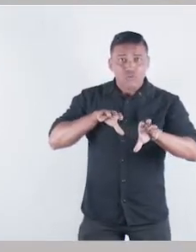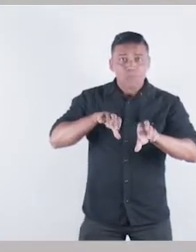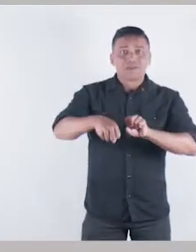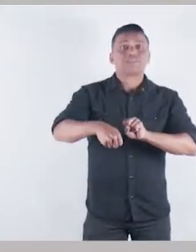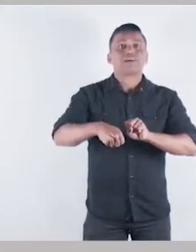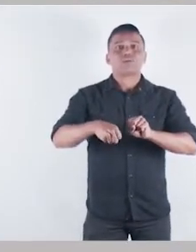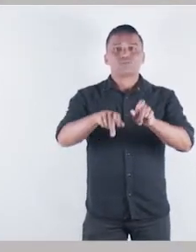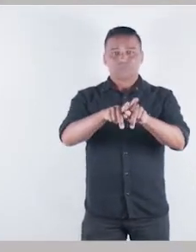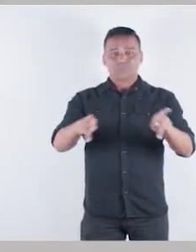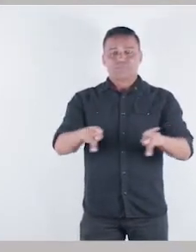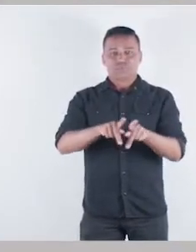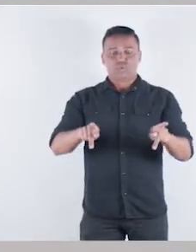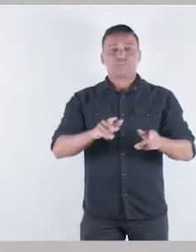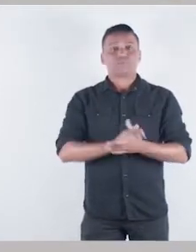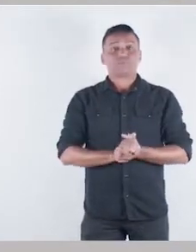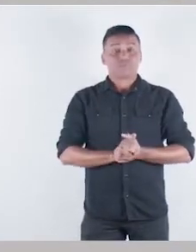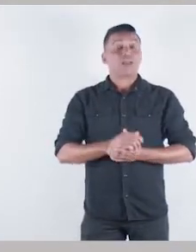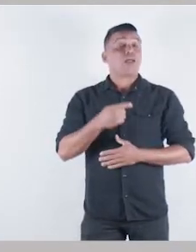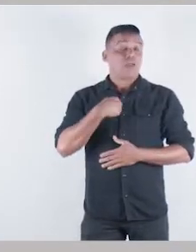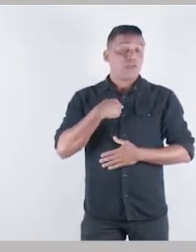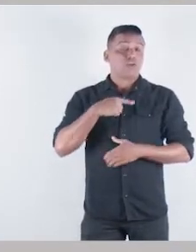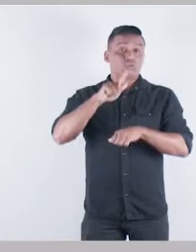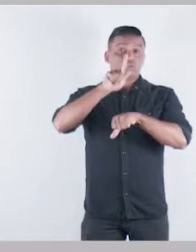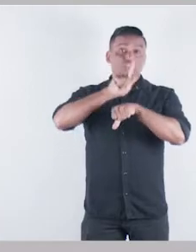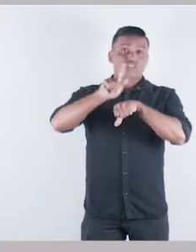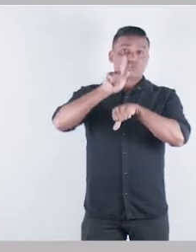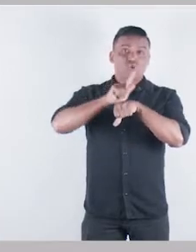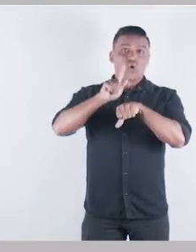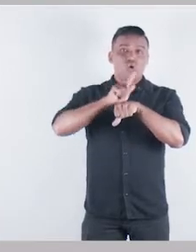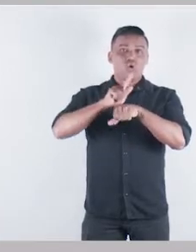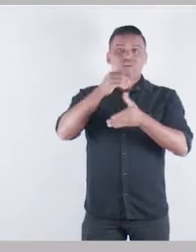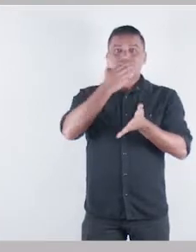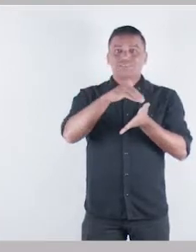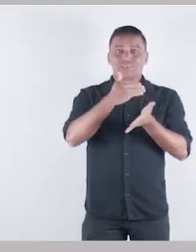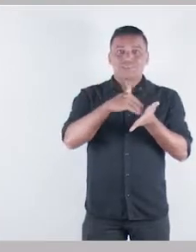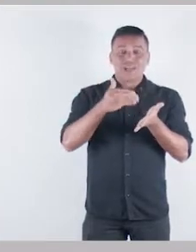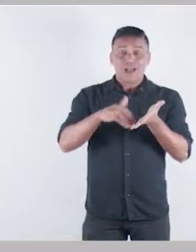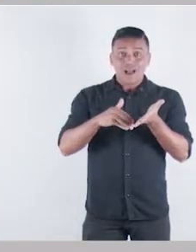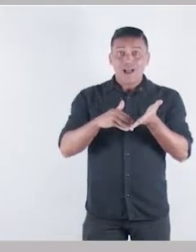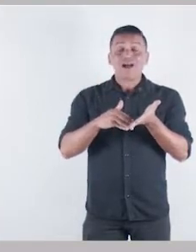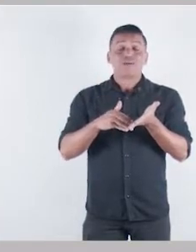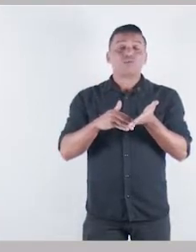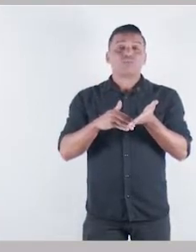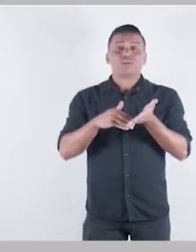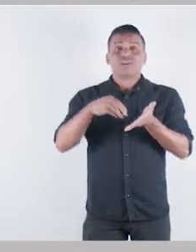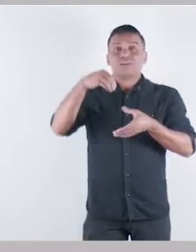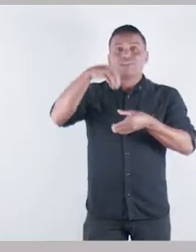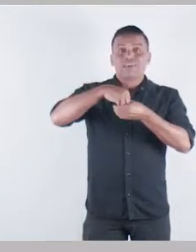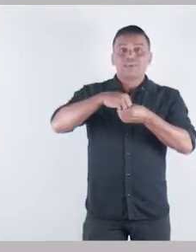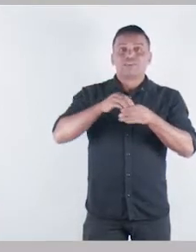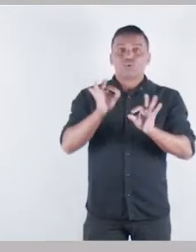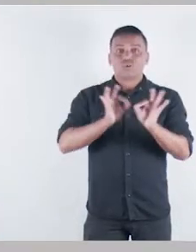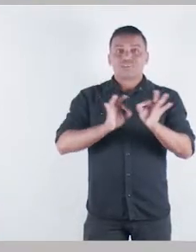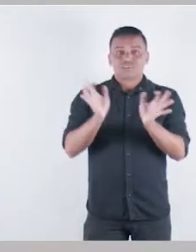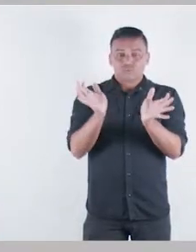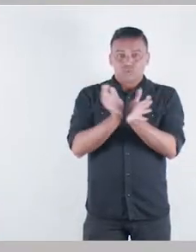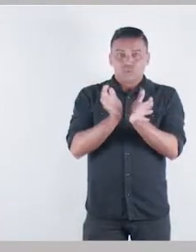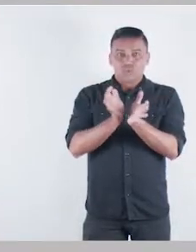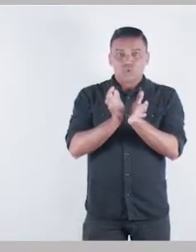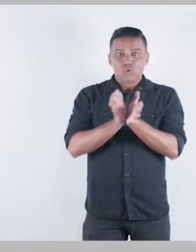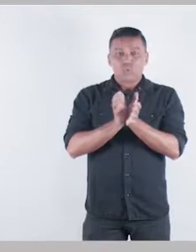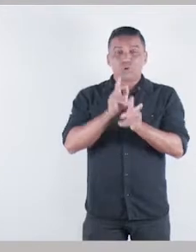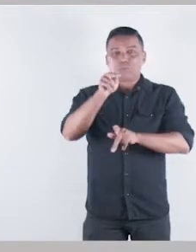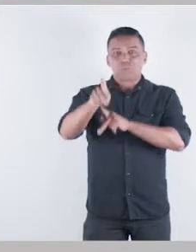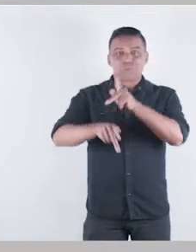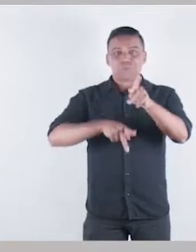sou gestor, secretário executivo de uma organização chamada Centro de Articulação de Populações Marginalizadas,